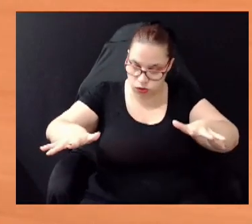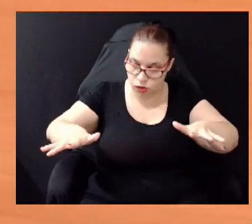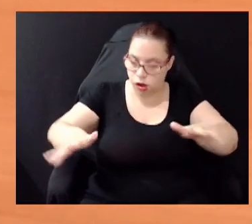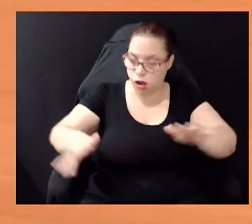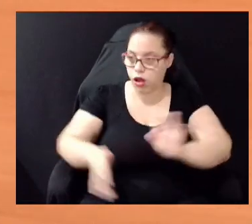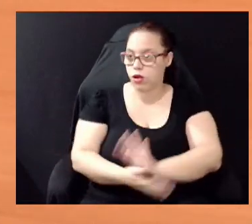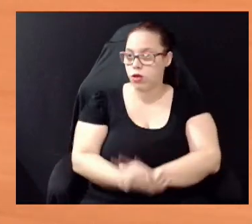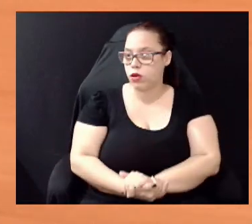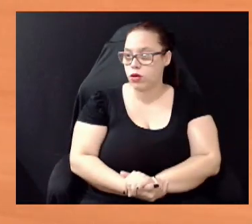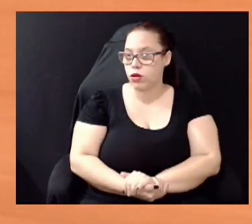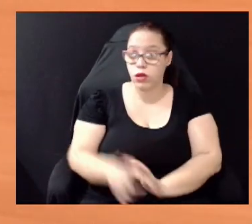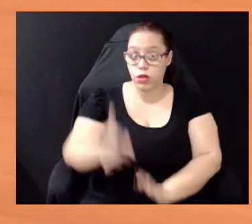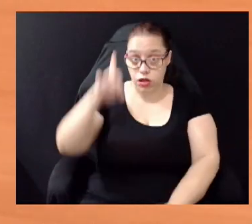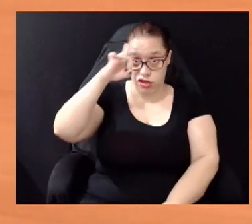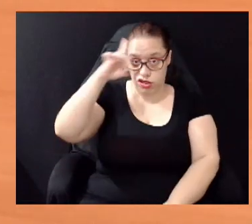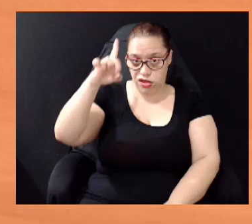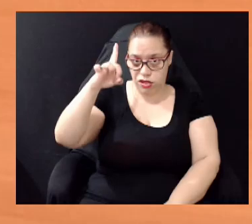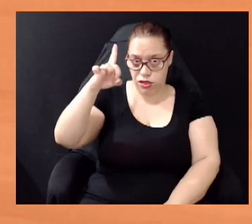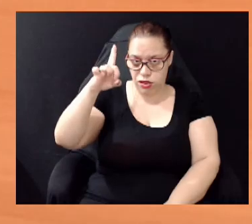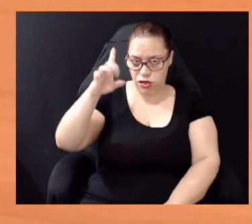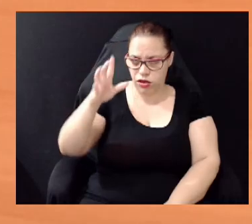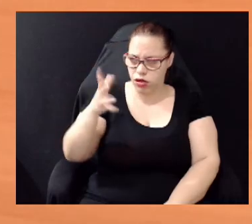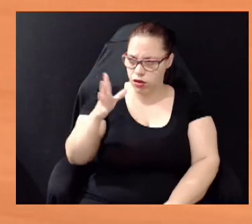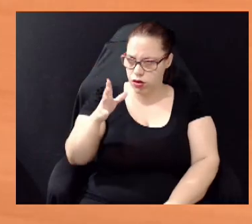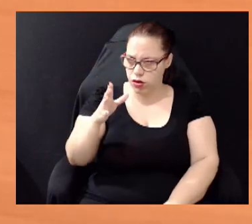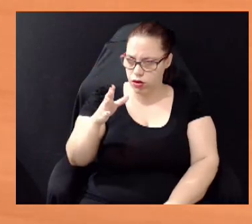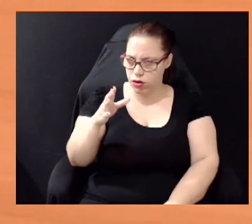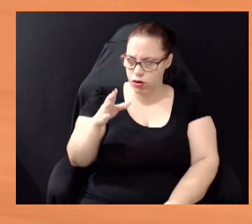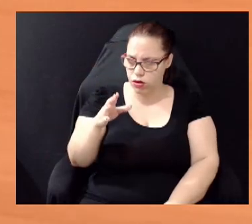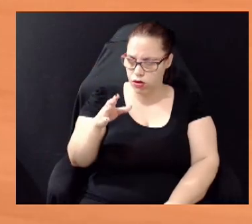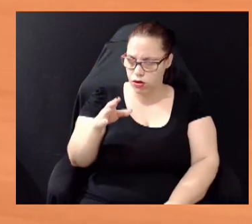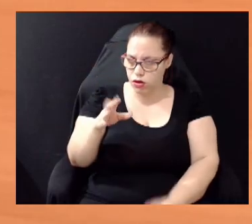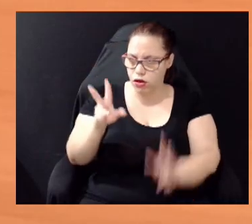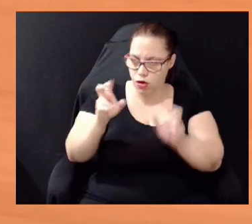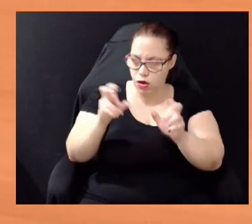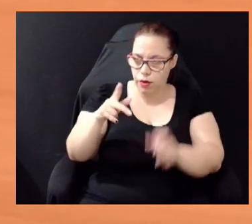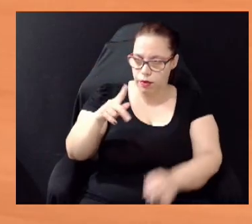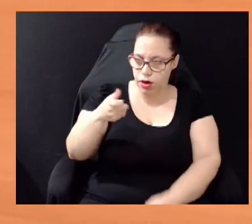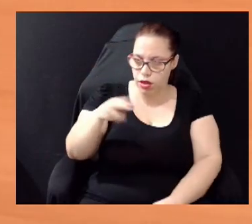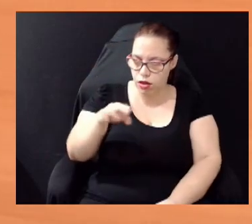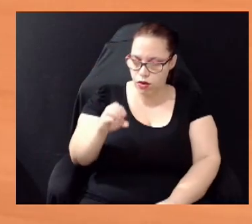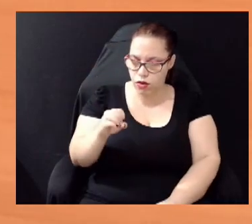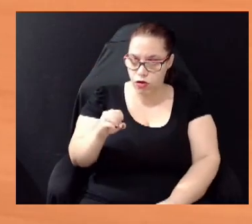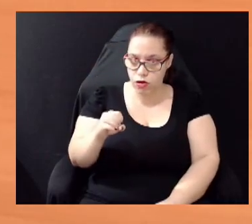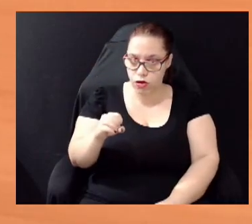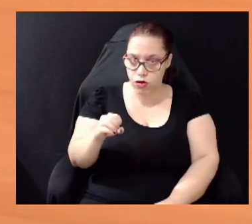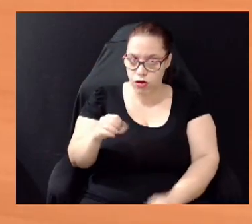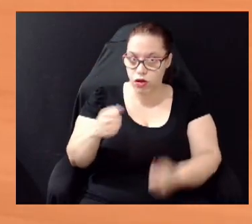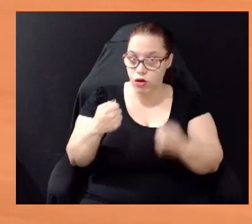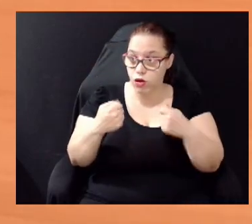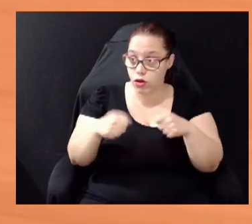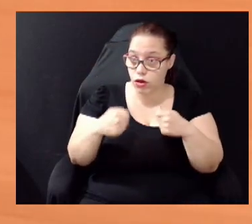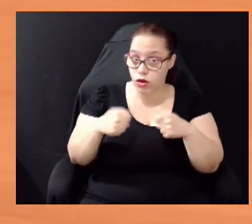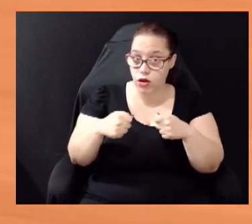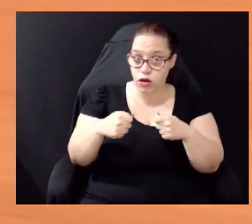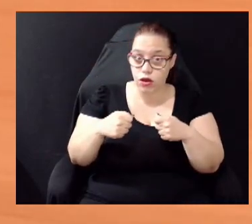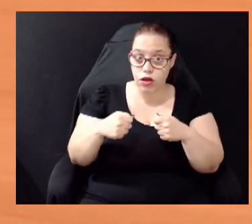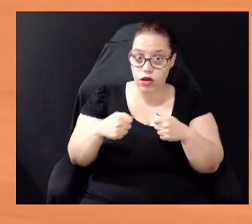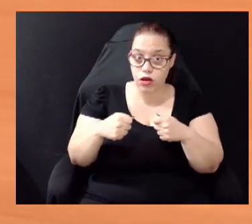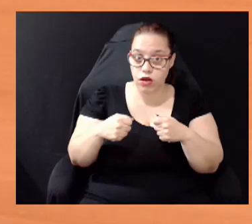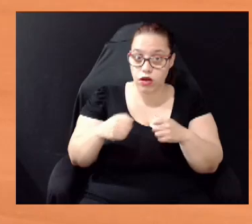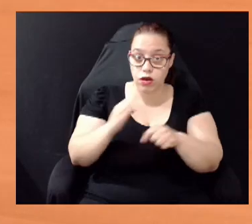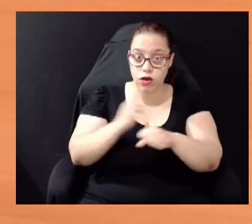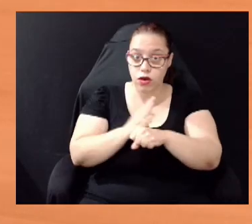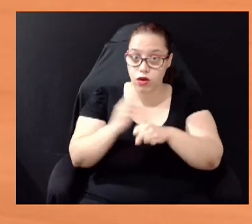data que é meio plantão do CEAMO ali na Casa da Mulher Campineira, ela precisa ir para os bairros. Por que que eles não estão nos bairros nesses